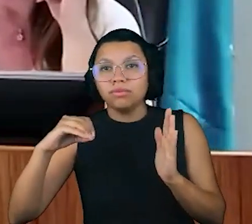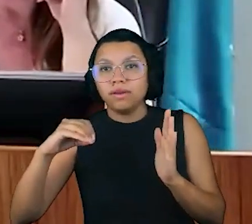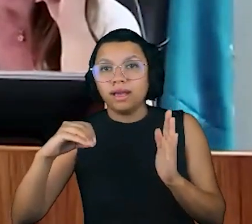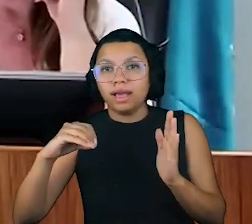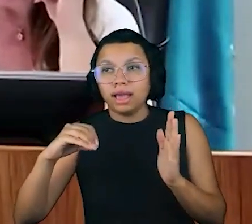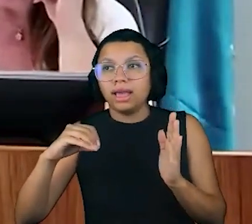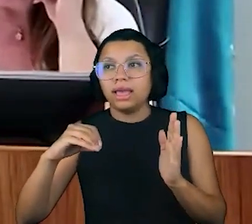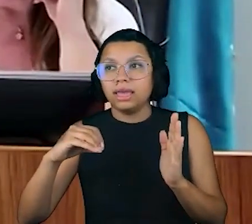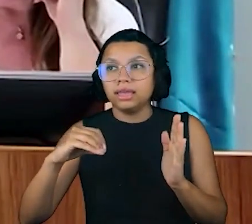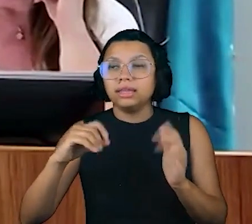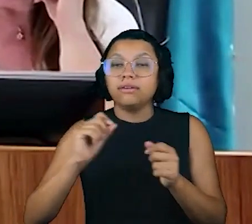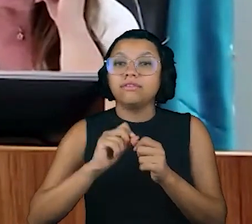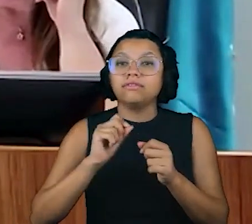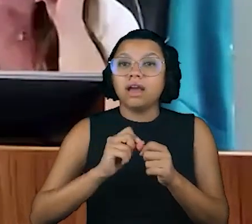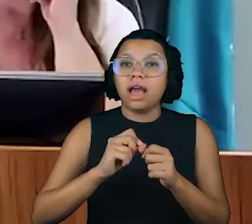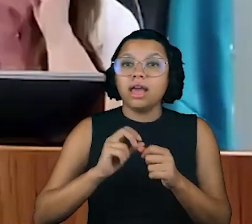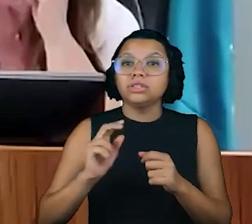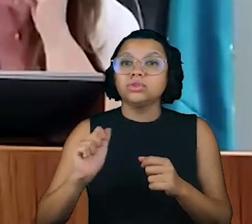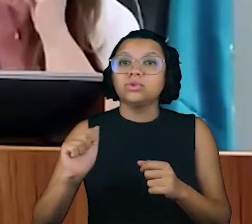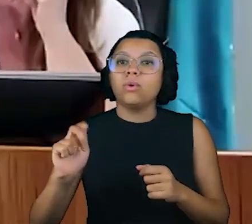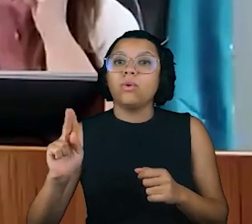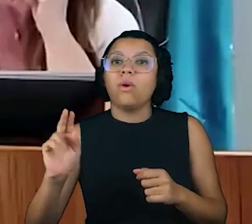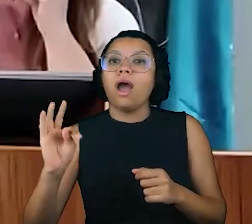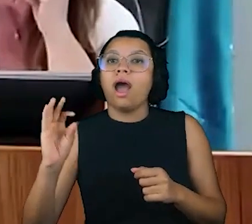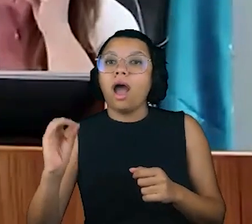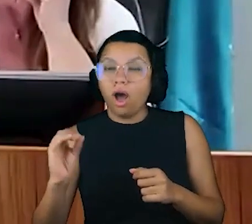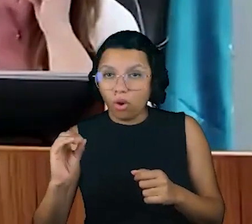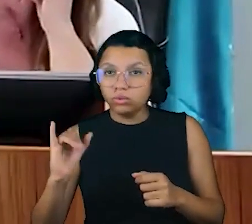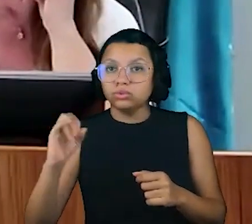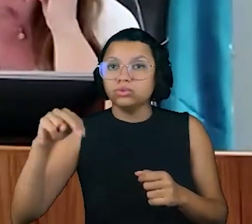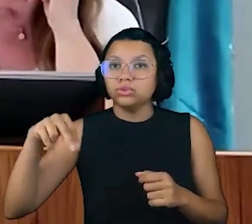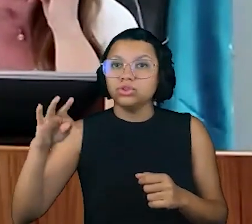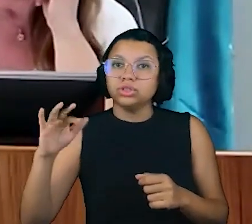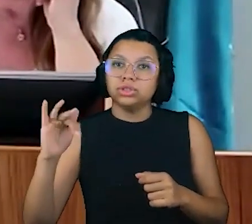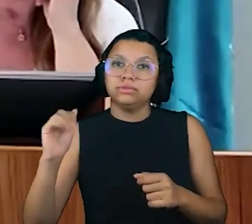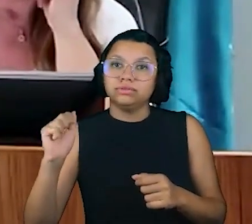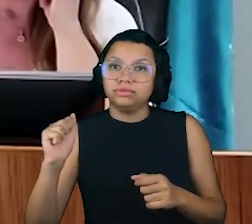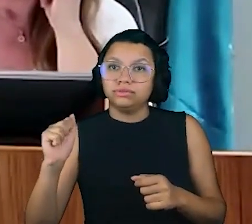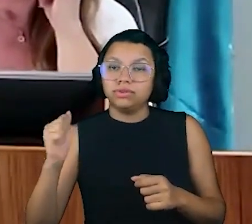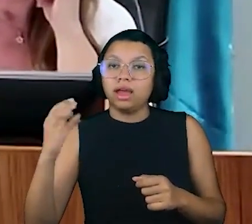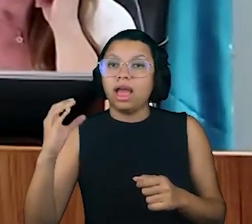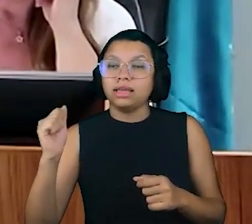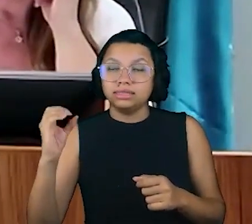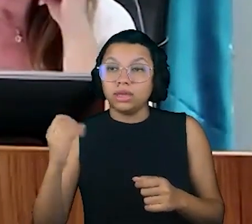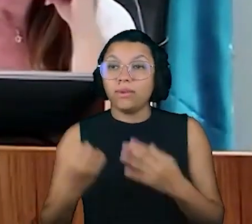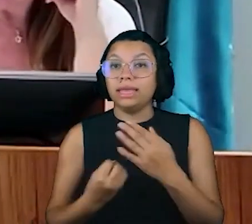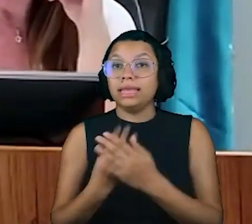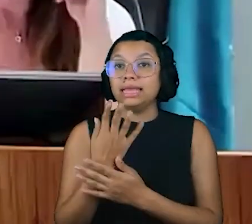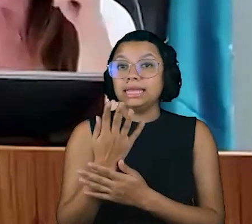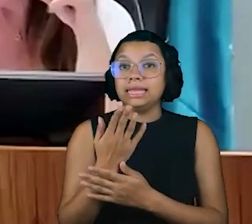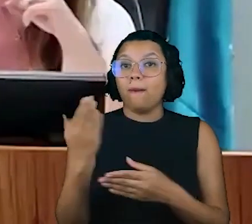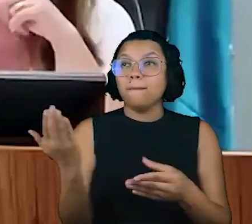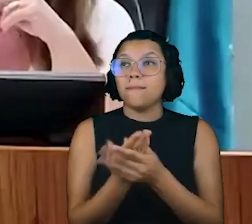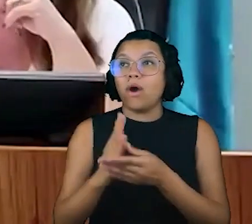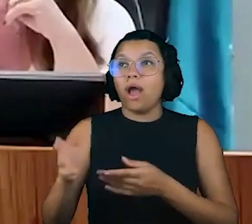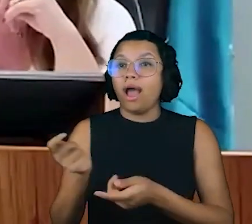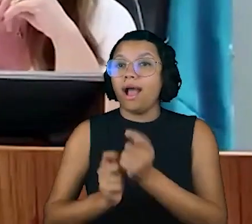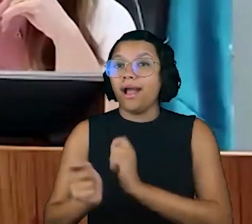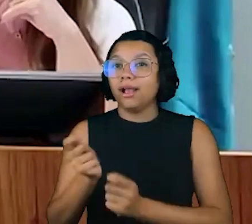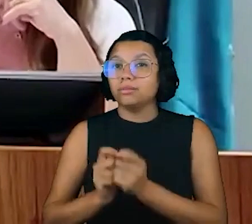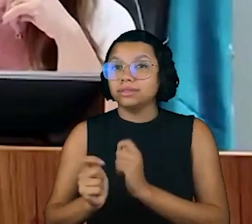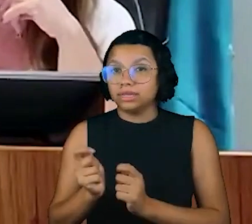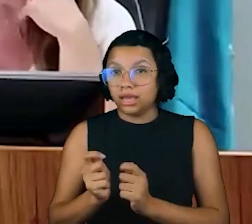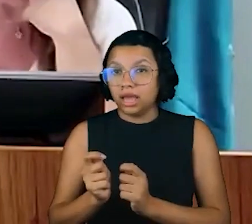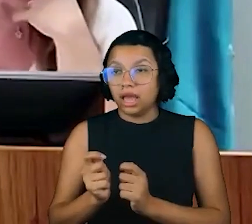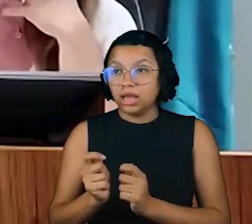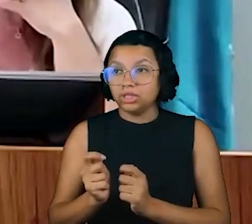auto de infração, que gera um processo administrativo que é mantido, depois inscrito